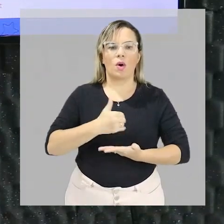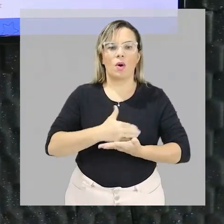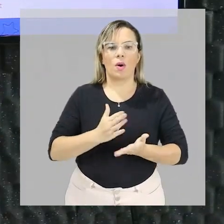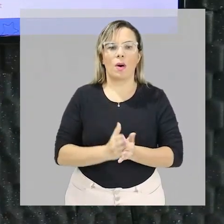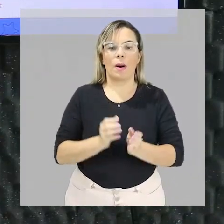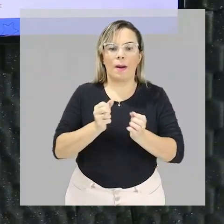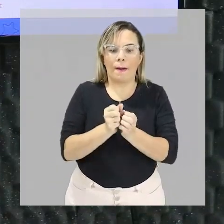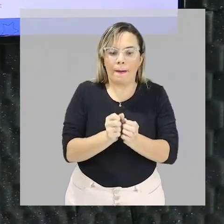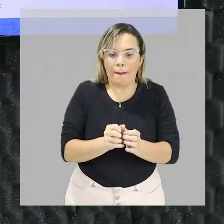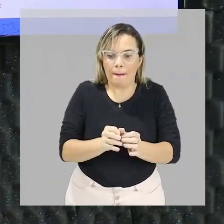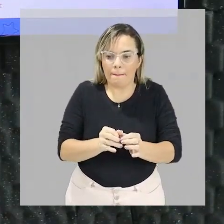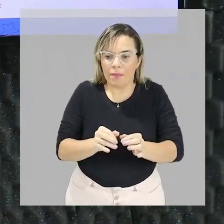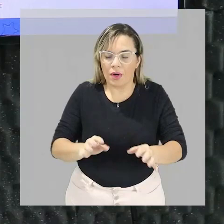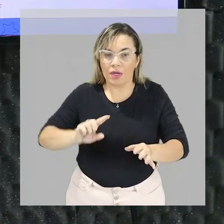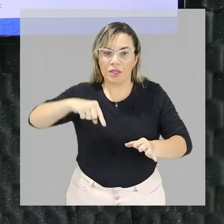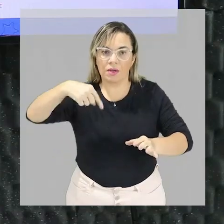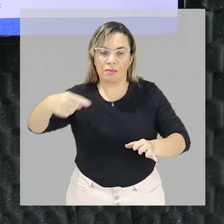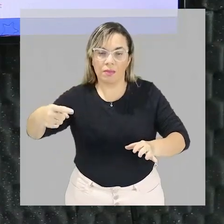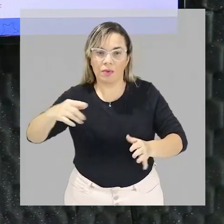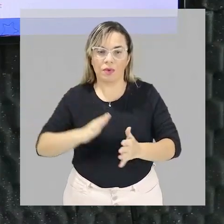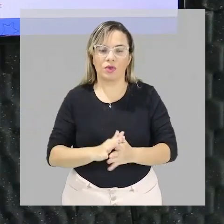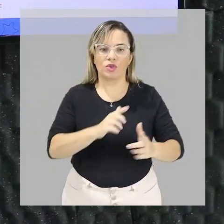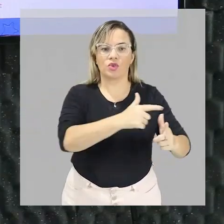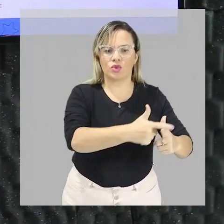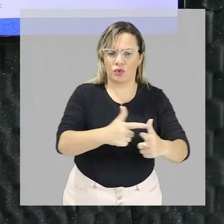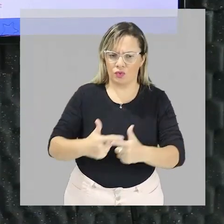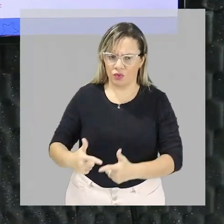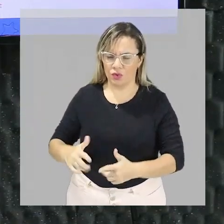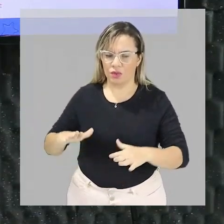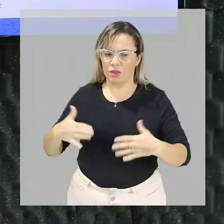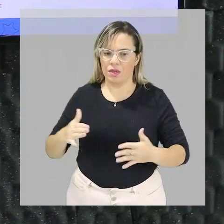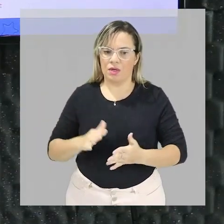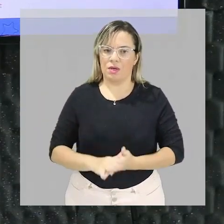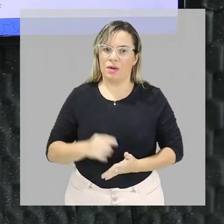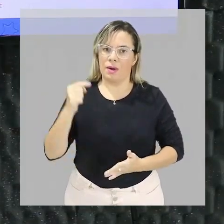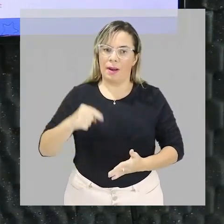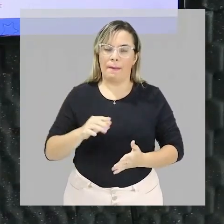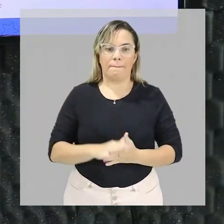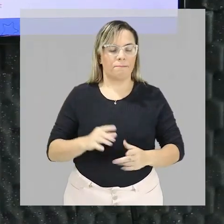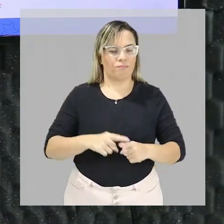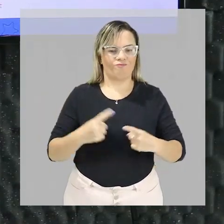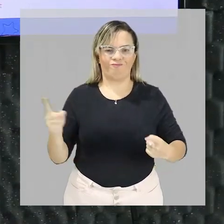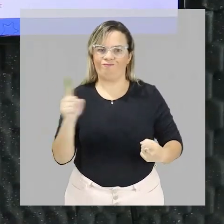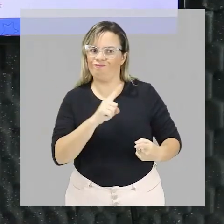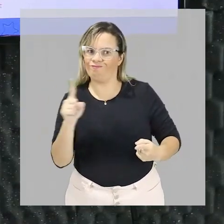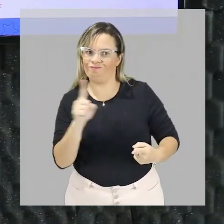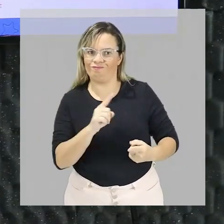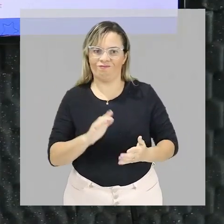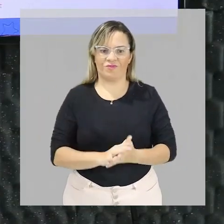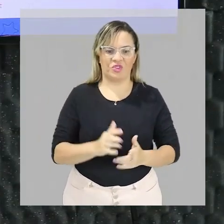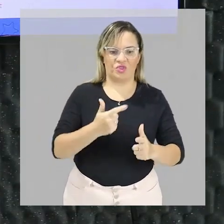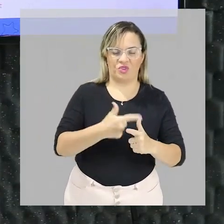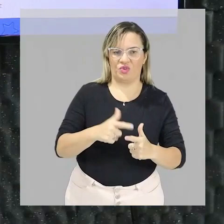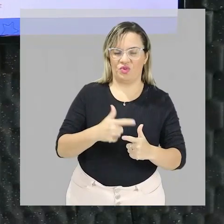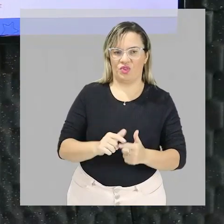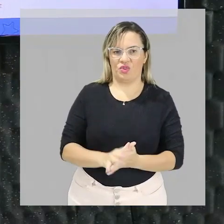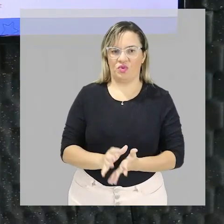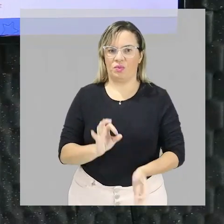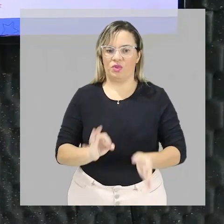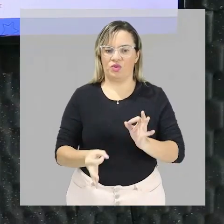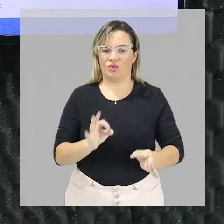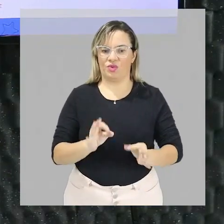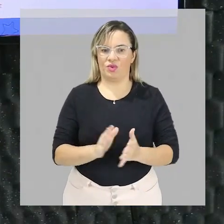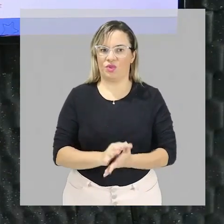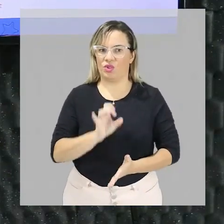ser partilhado. O problema é que esse bolo não foi partilhado, esse bolo foi concentrado. Tá? Ou seja,